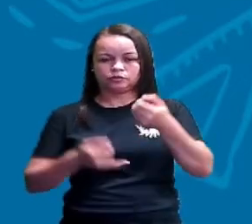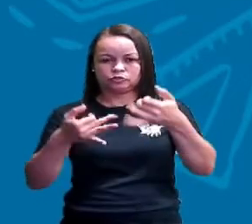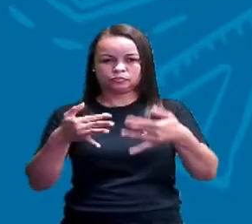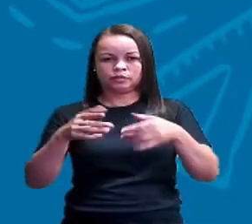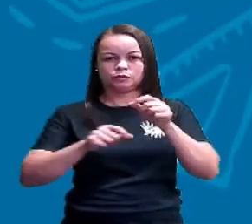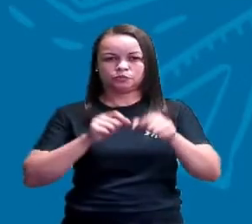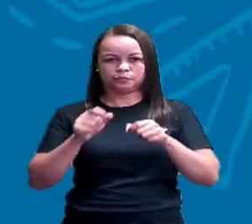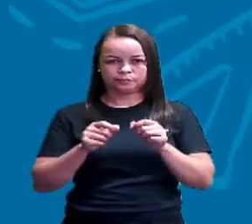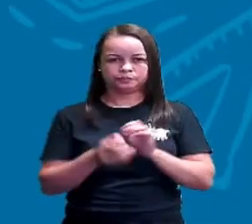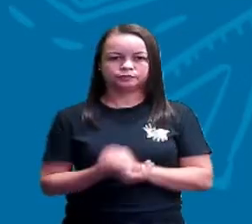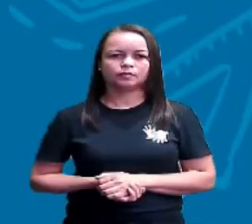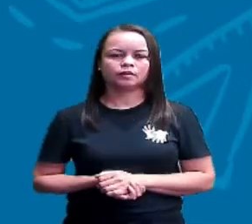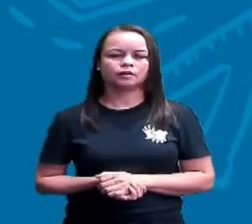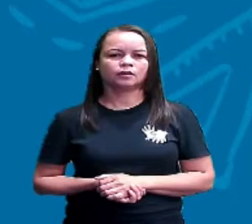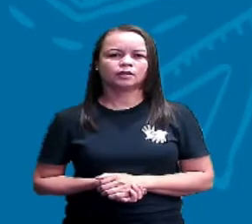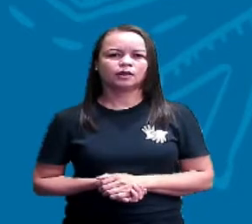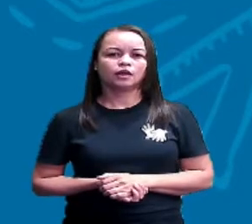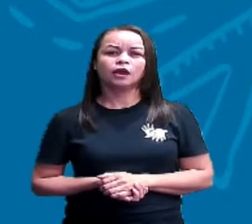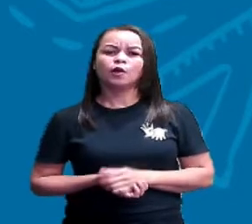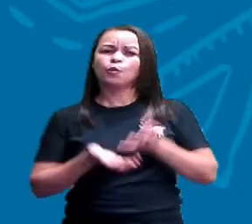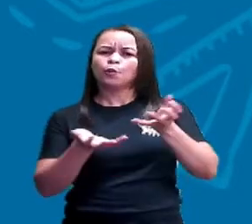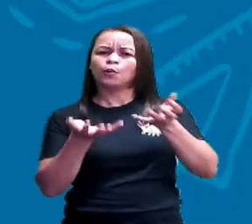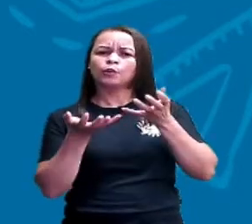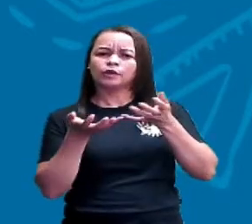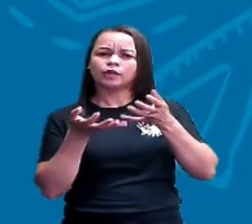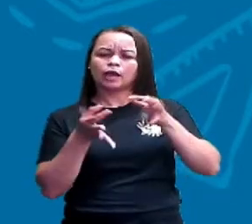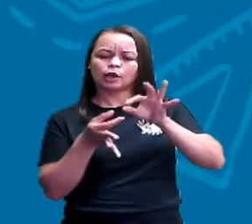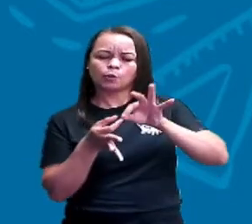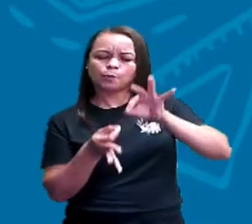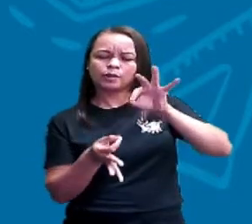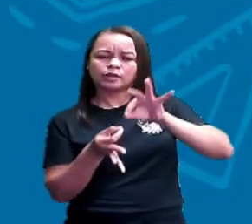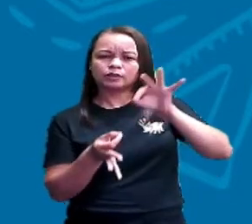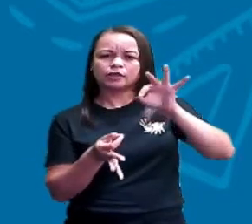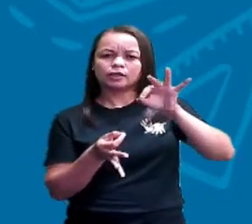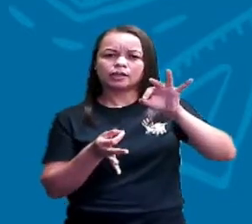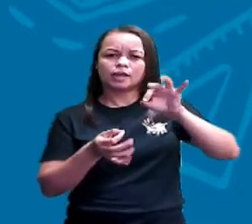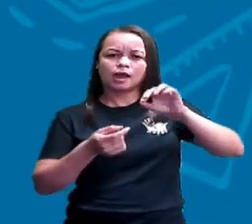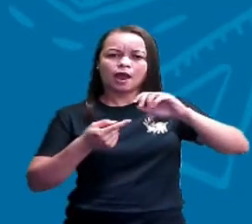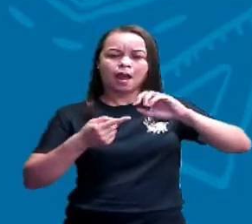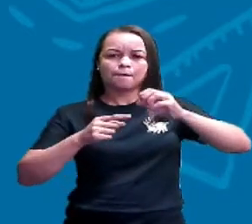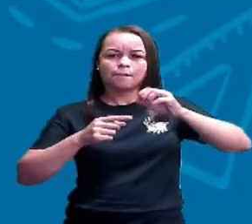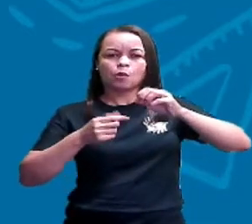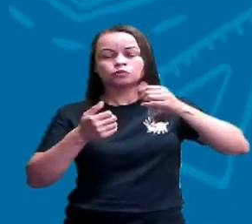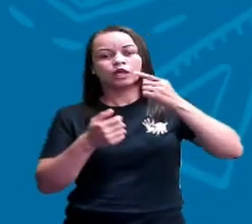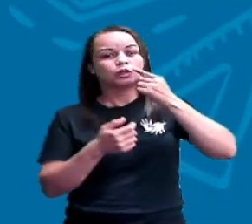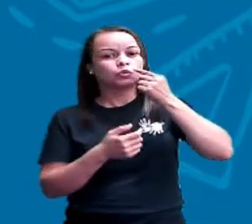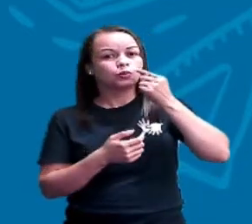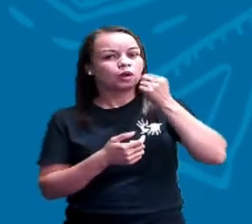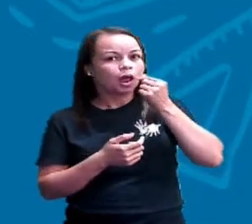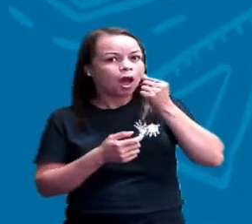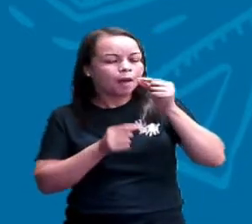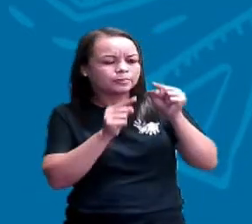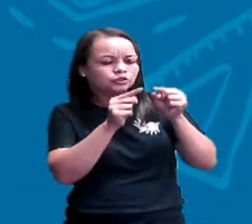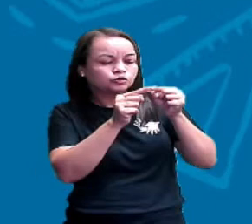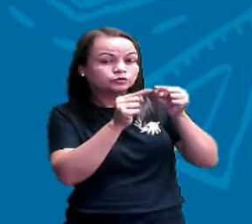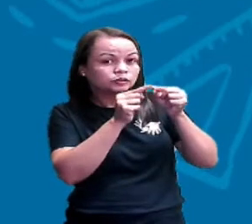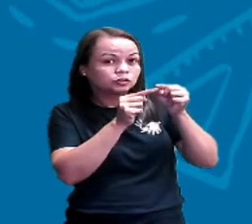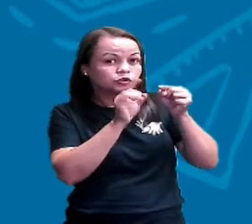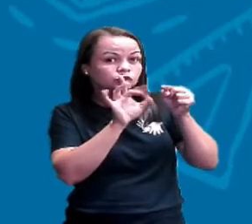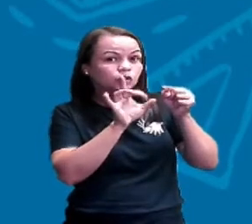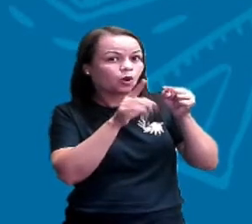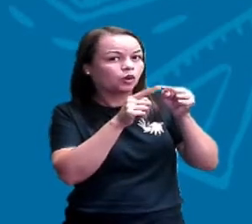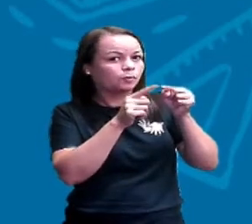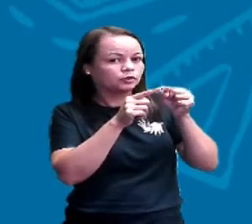quiser medir a ponta do meu lápis, olha só, preste atenção aqui, ó. Olha a casquinha